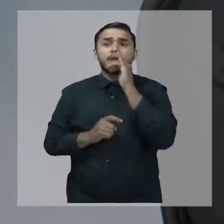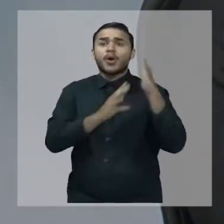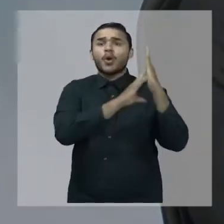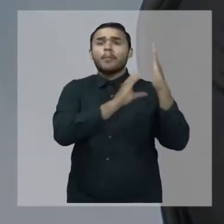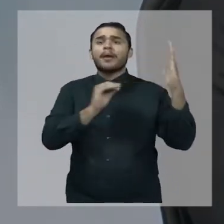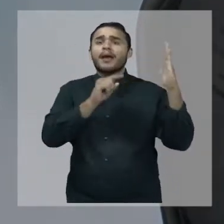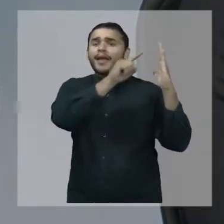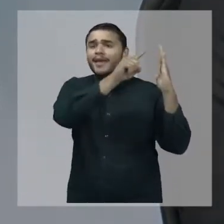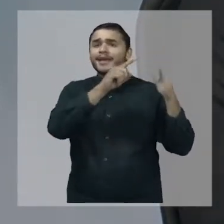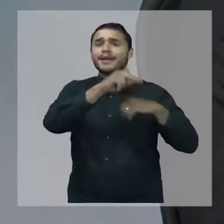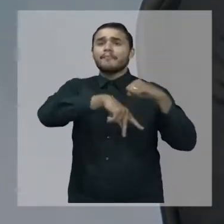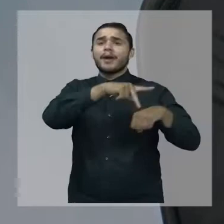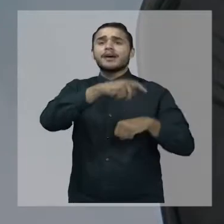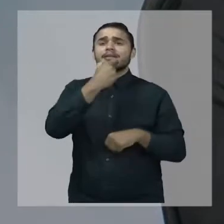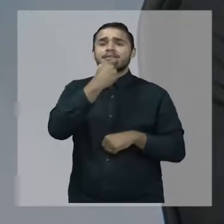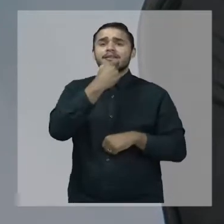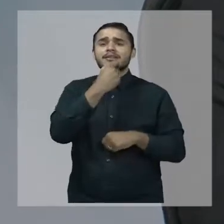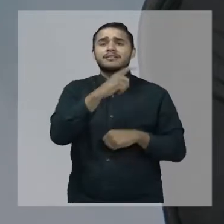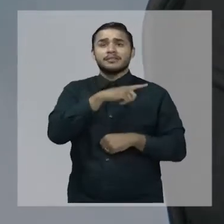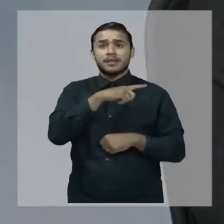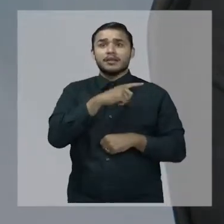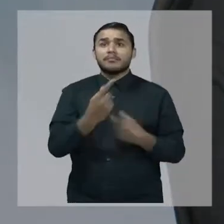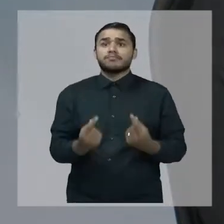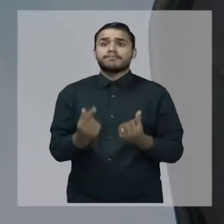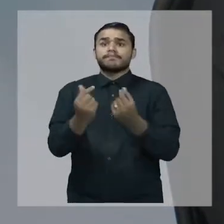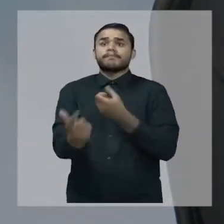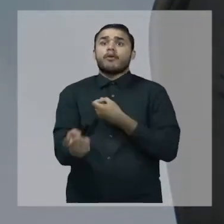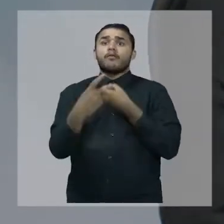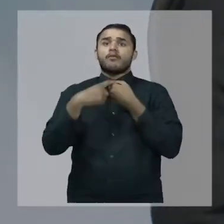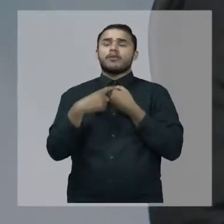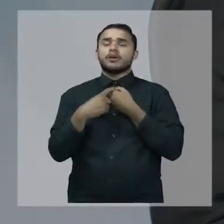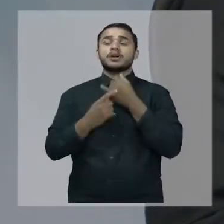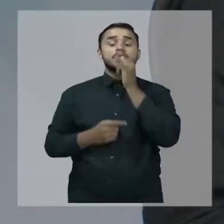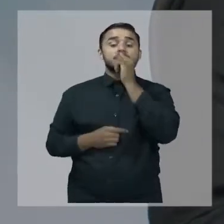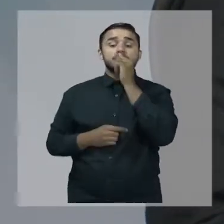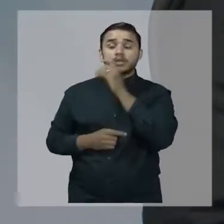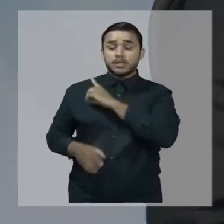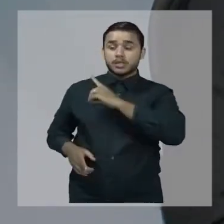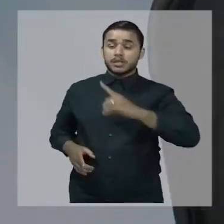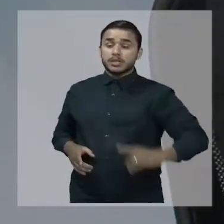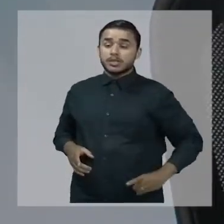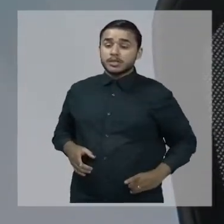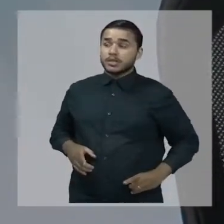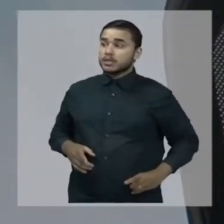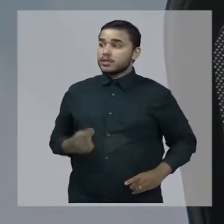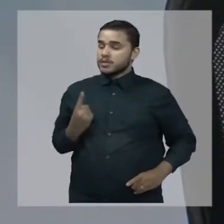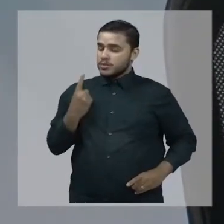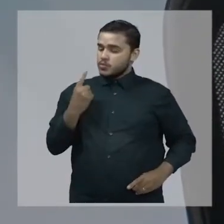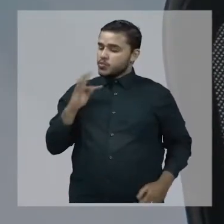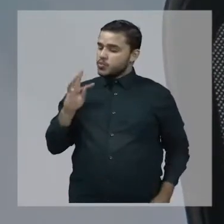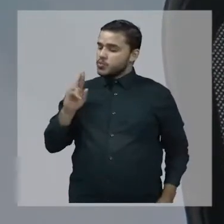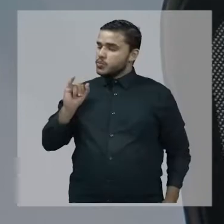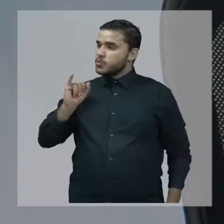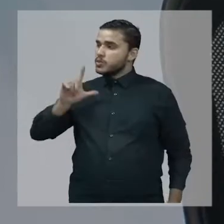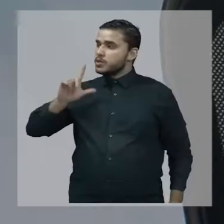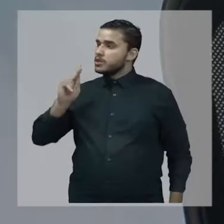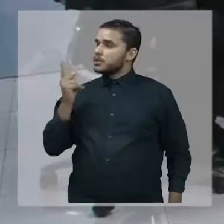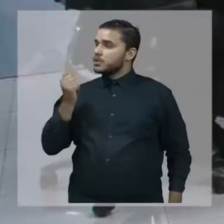é função essencial de qualquer parlamento. O parlamento tem que receber de volta. Deputado, onde é que você vai colocar